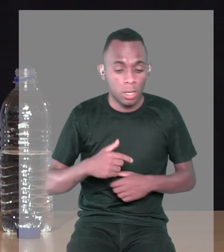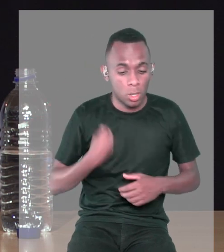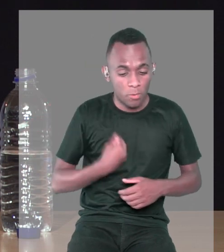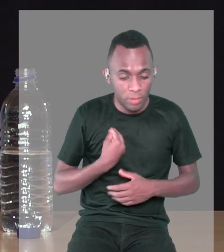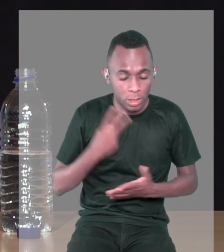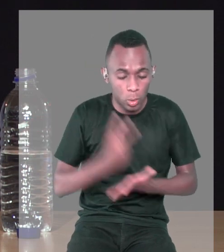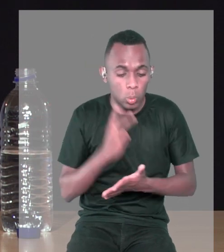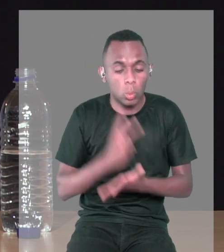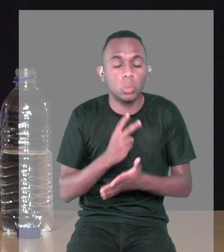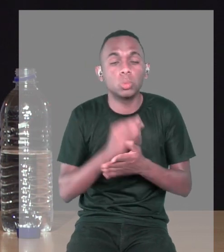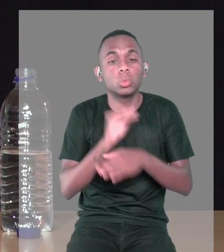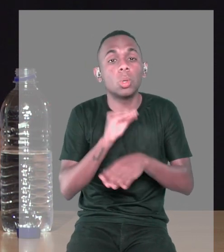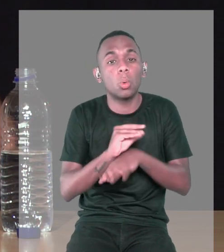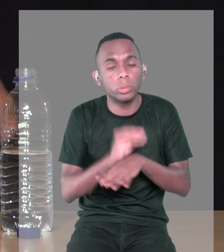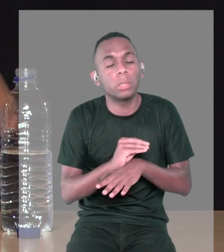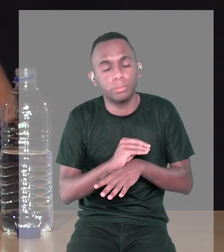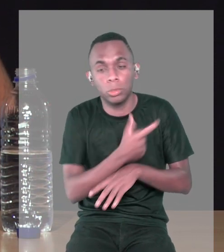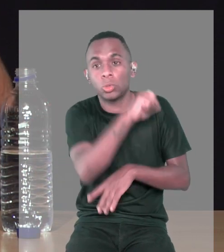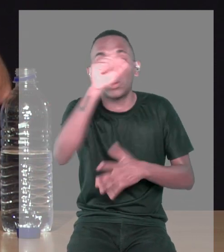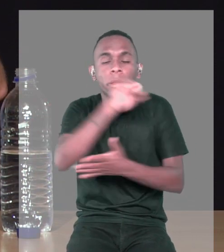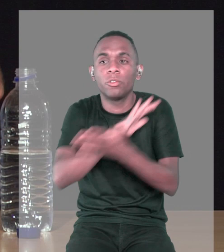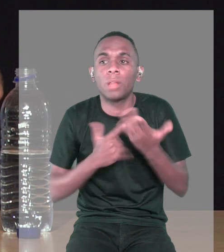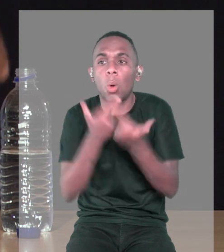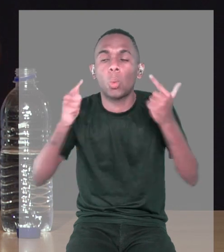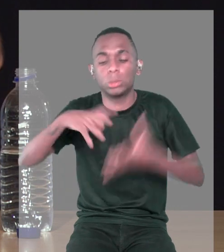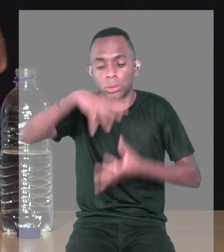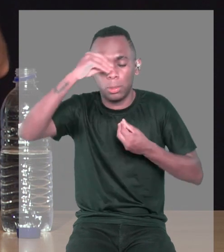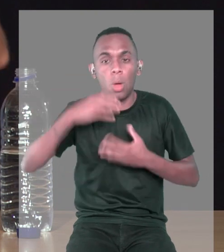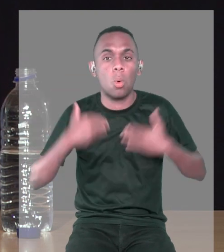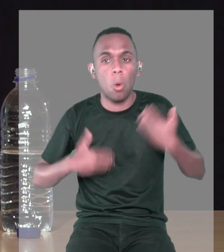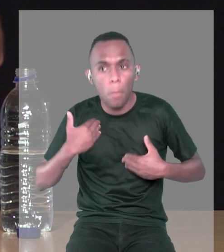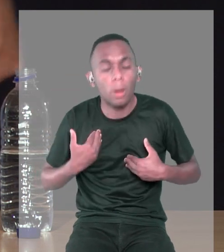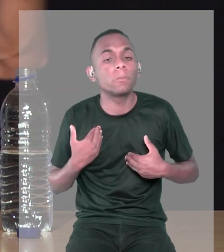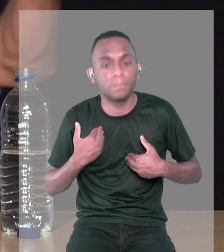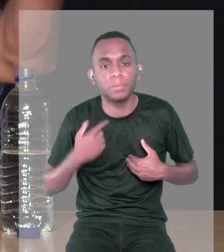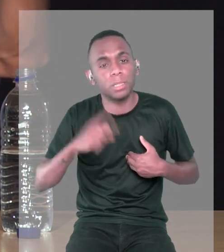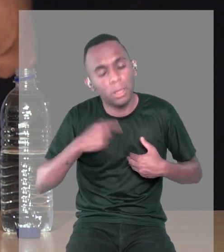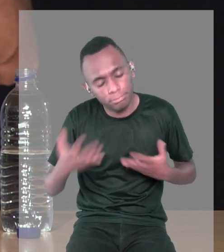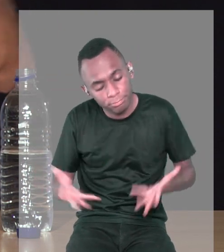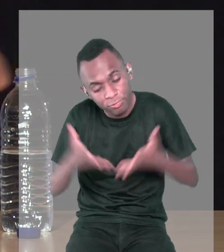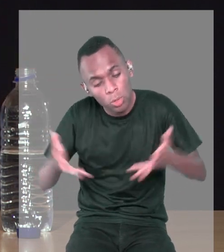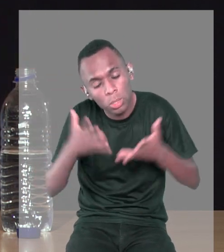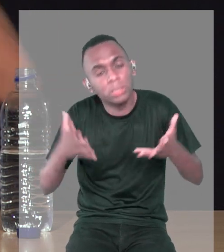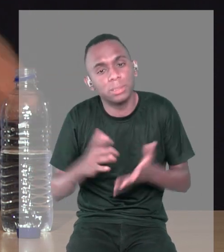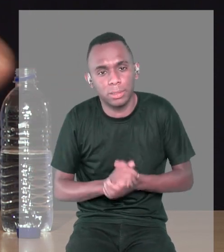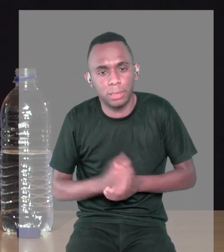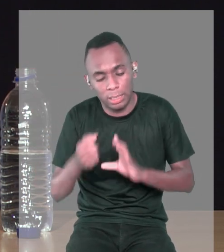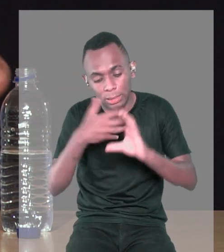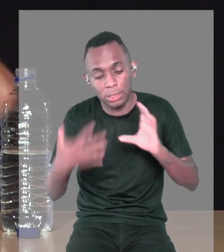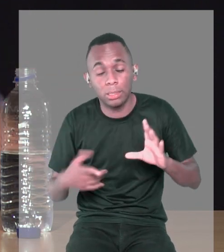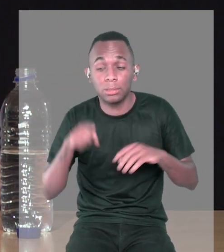a vida, mesmo que ela não tenha mais nenhuma dessas atividades espirituais, corporais, que dão a ela sua